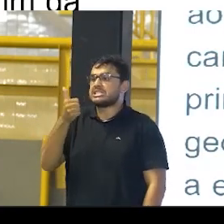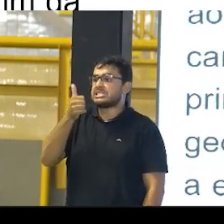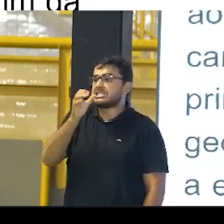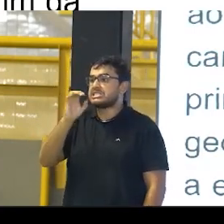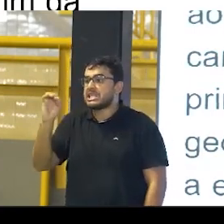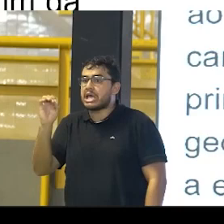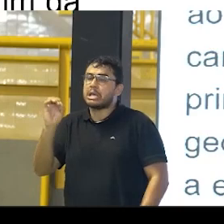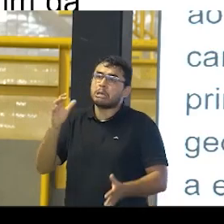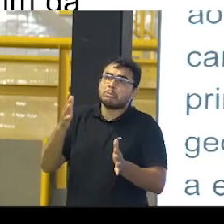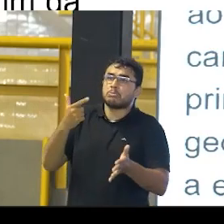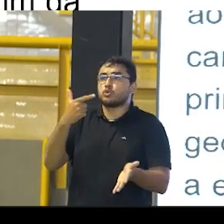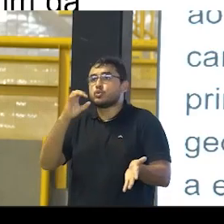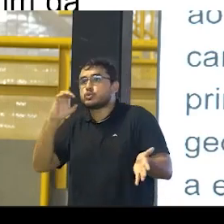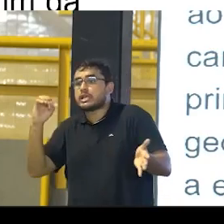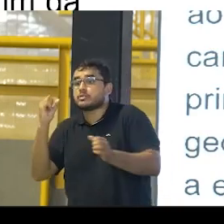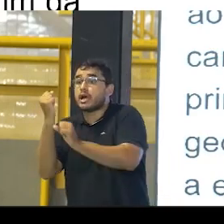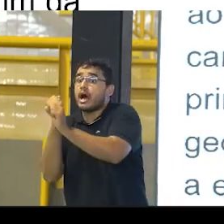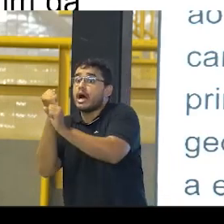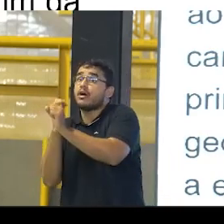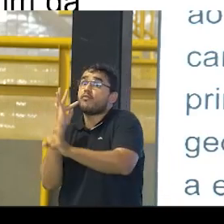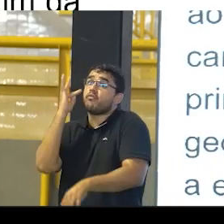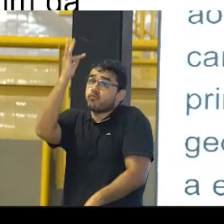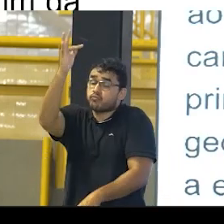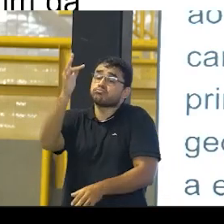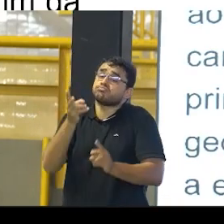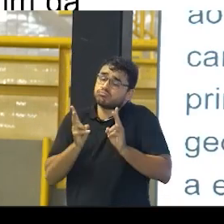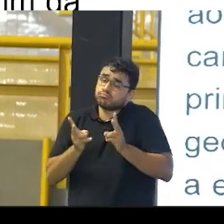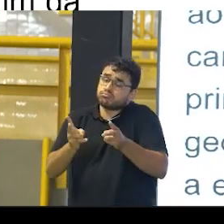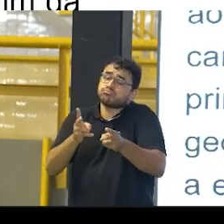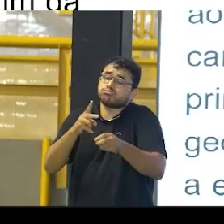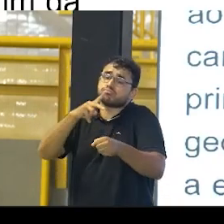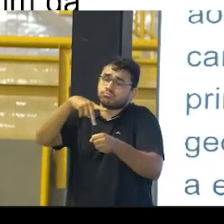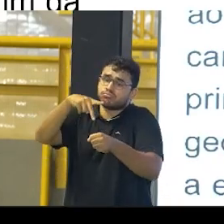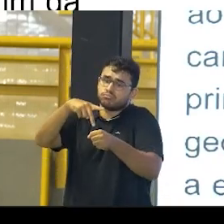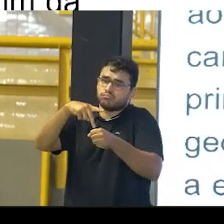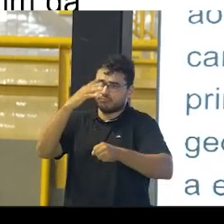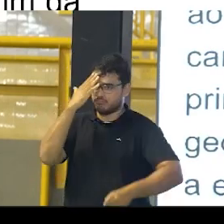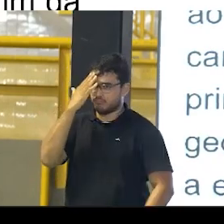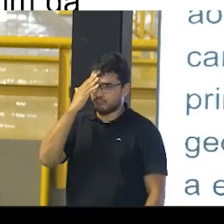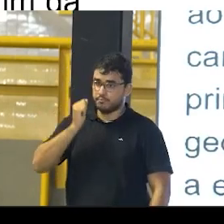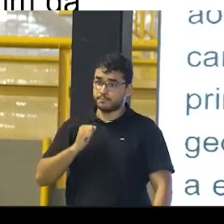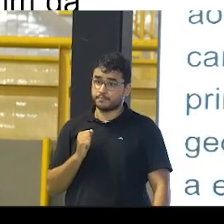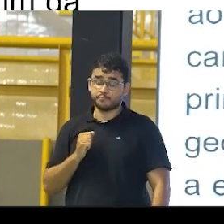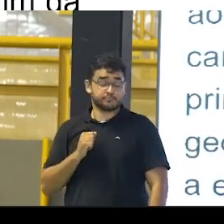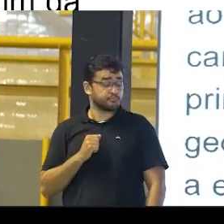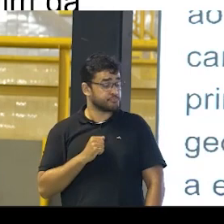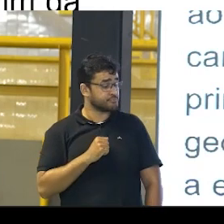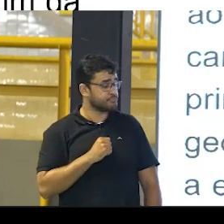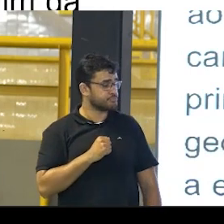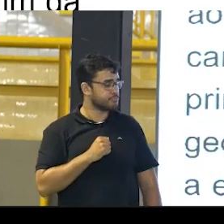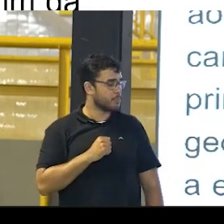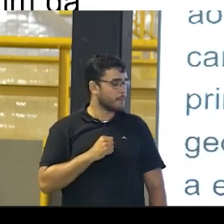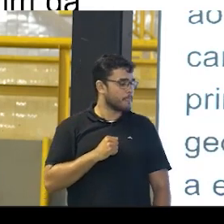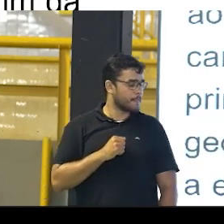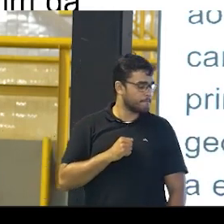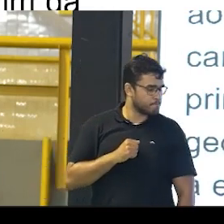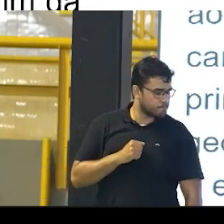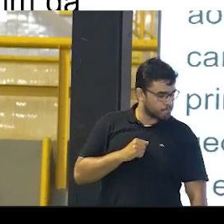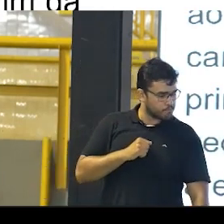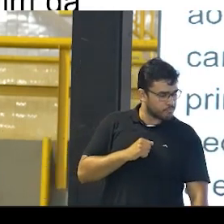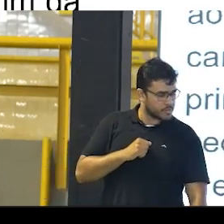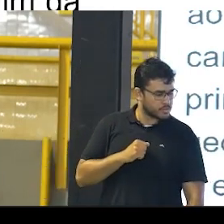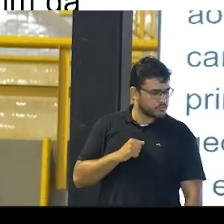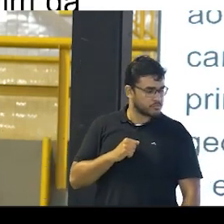fim. Considerando as características que envolvem a utilização das matérias-primas citadas no texto, em diferentes